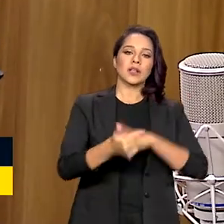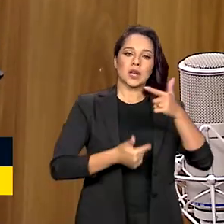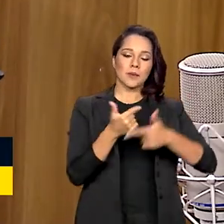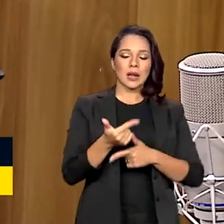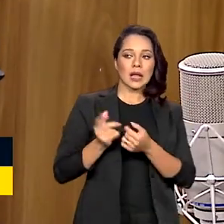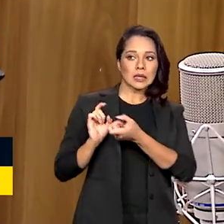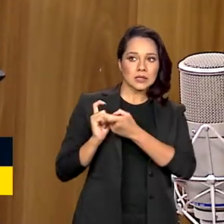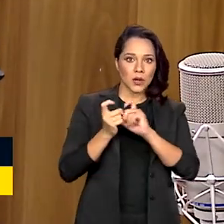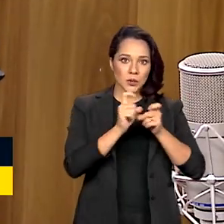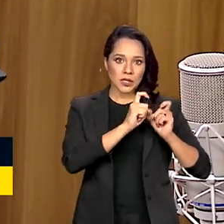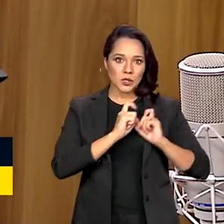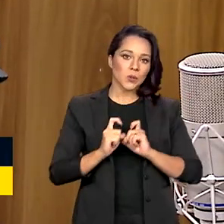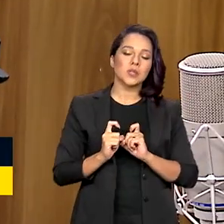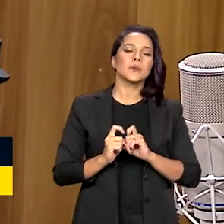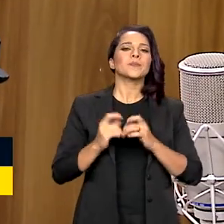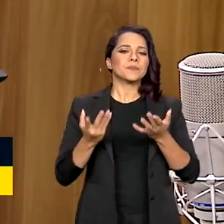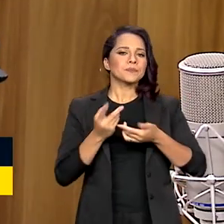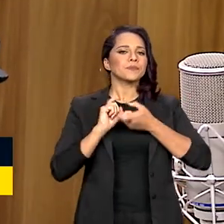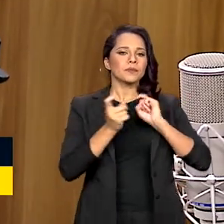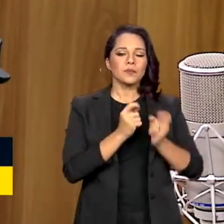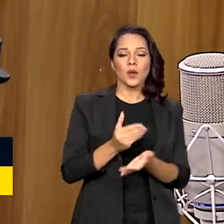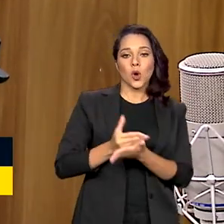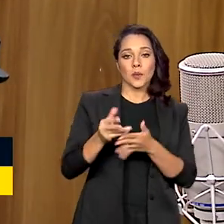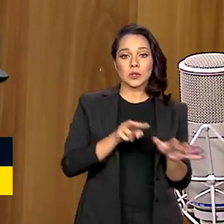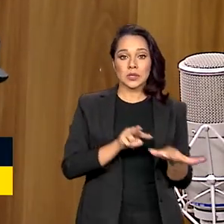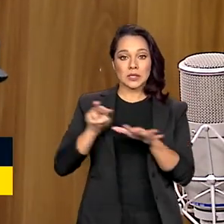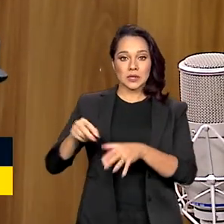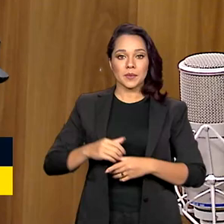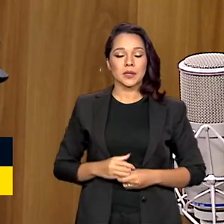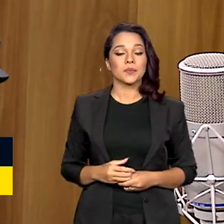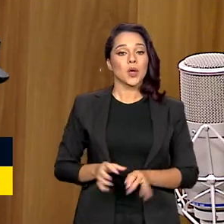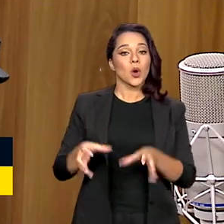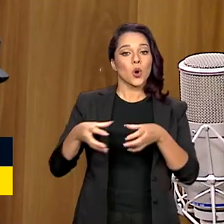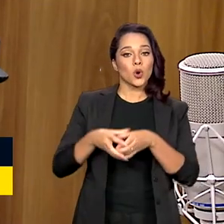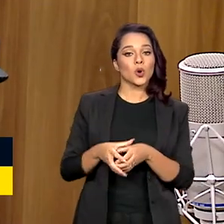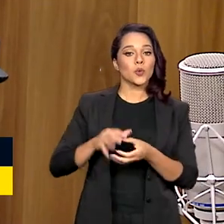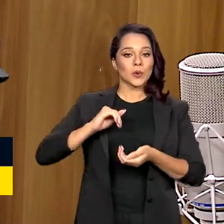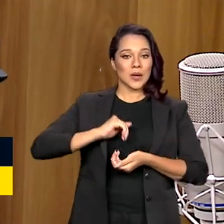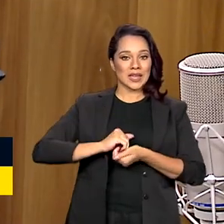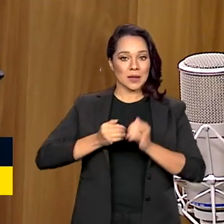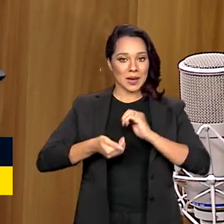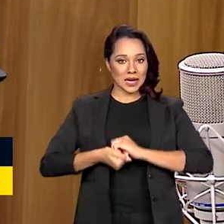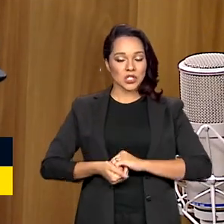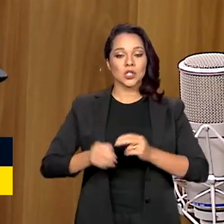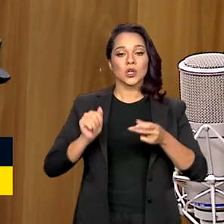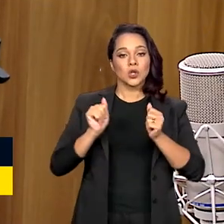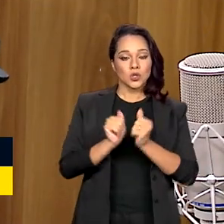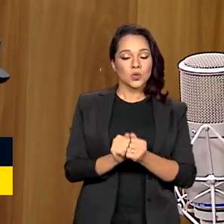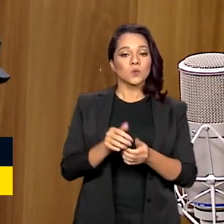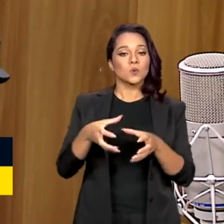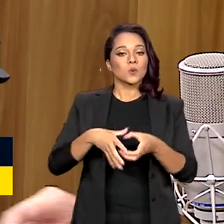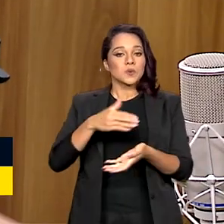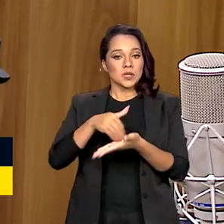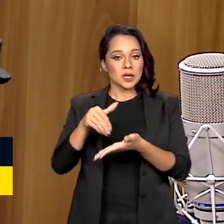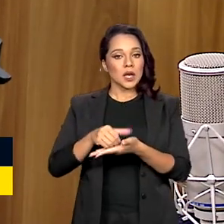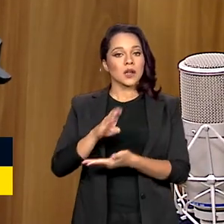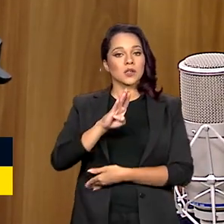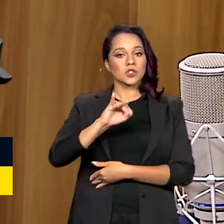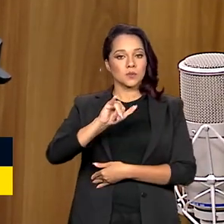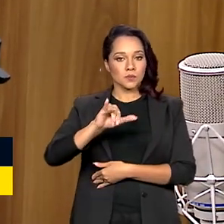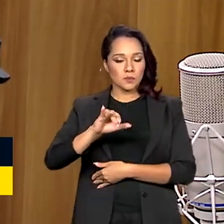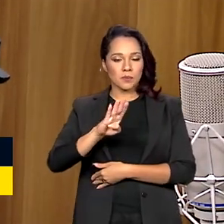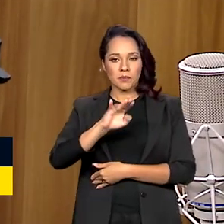nas negociações. As negociações começaram essa semana. A equipe do Itamaraty, junto com a equipe das secretarias de